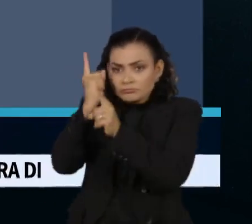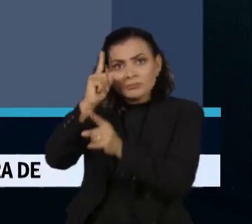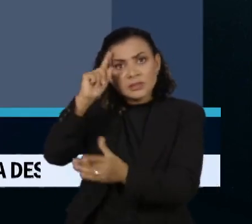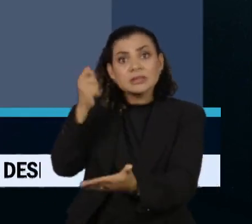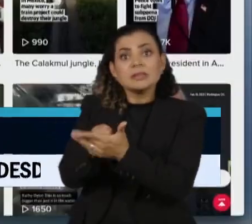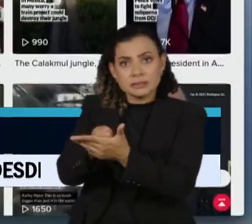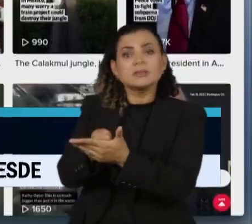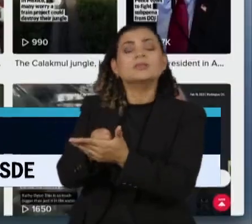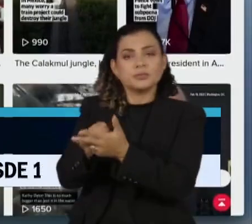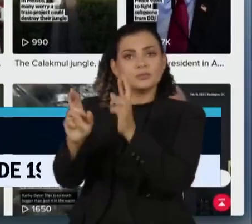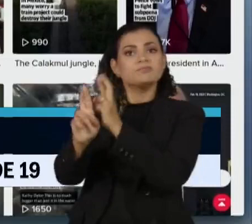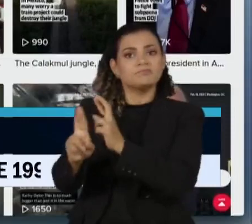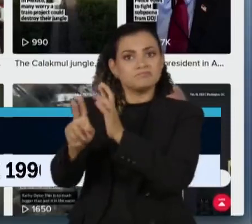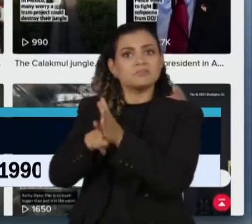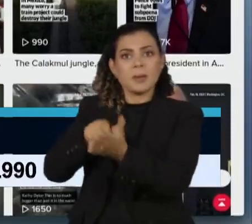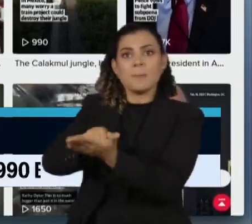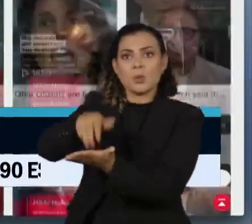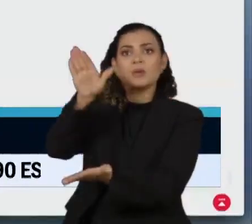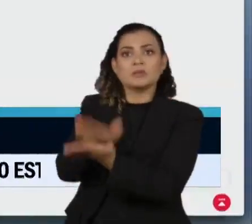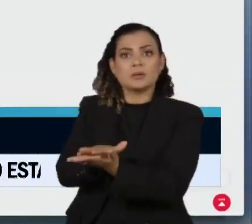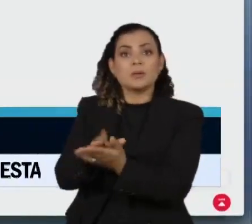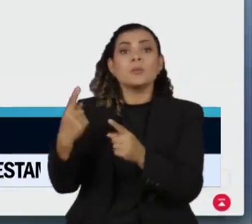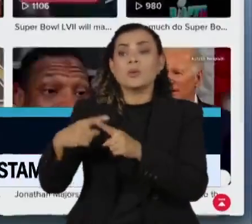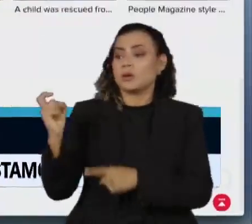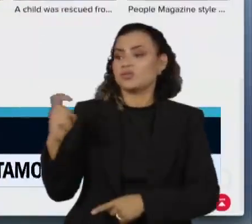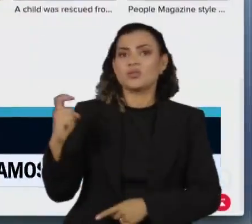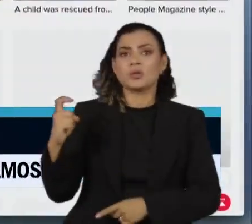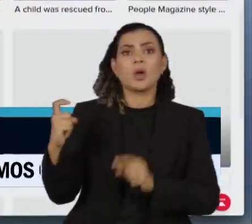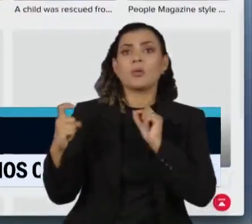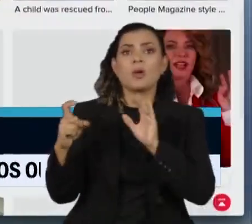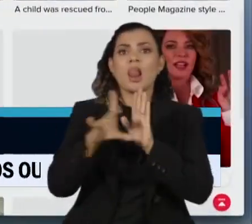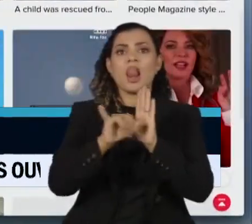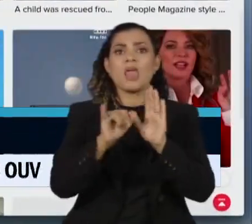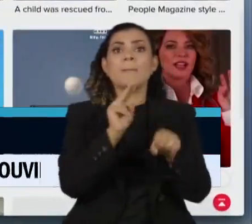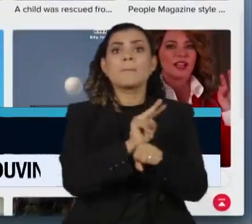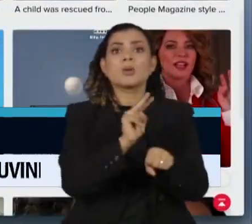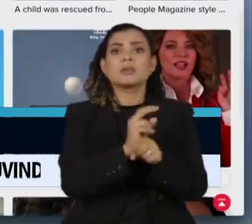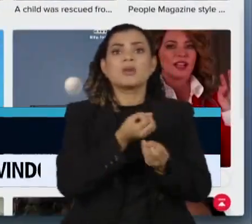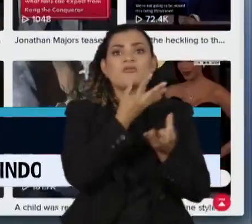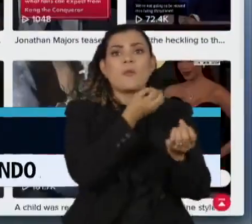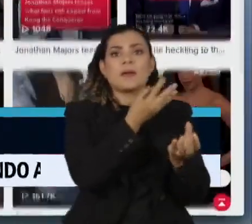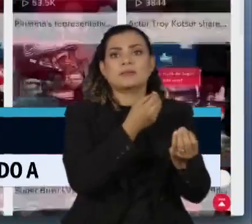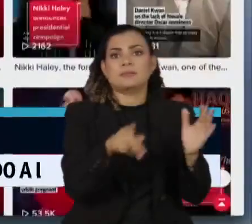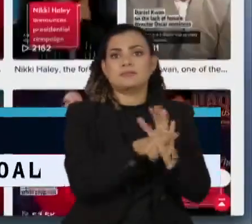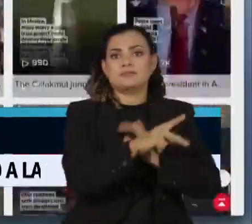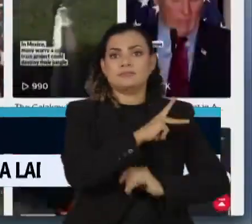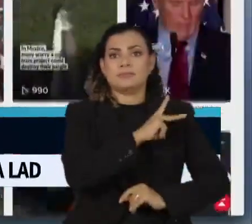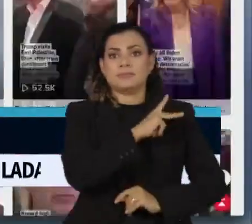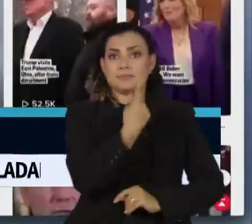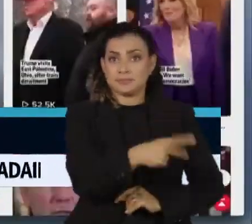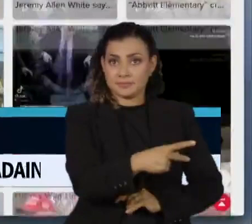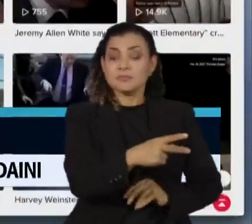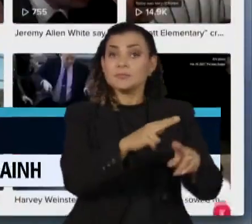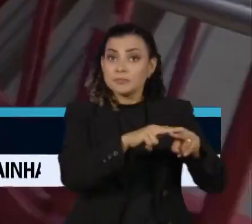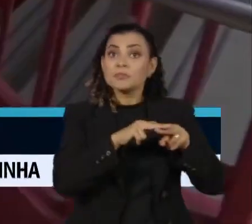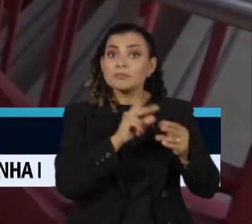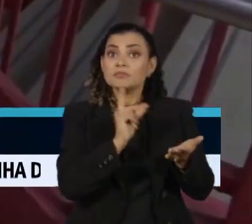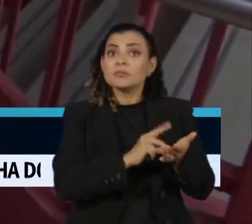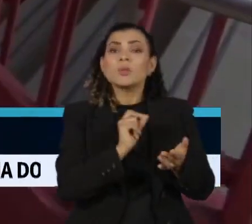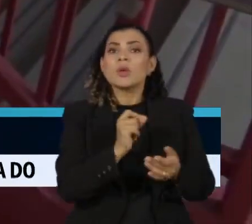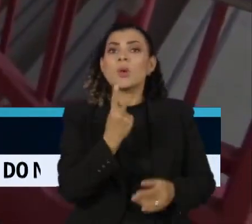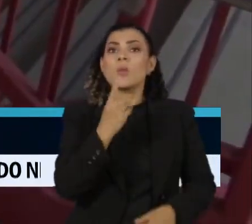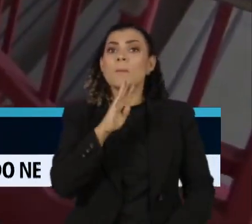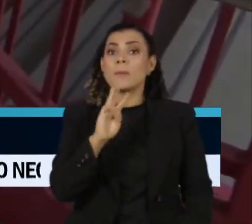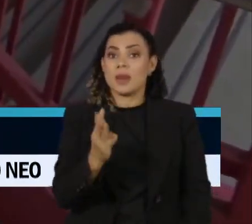pela punição. Segundo o órgão, o TikTok violou a lei de proteção de dados e permitiu em 2020 que quase